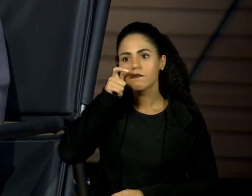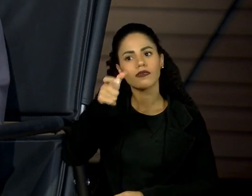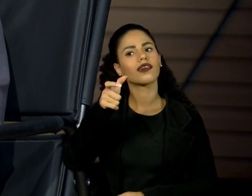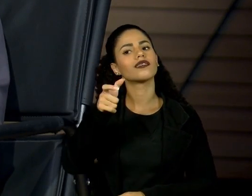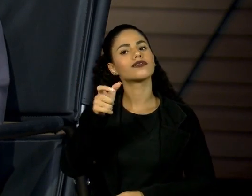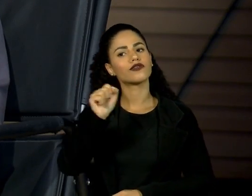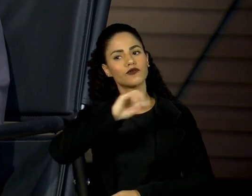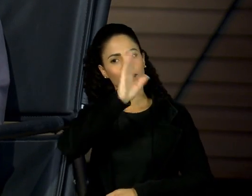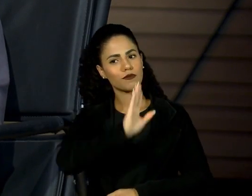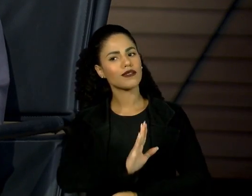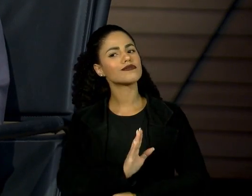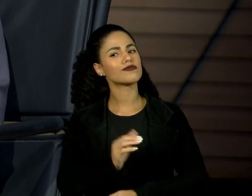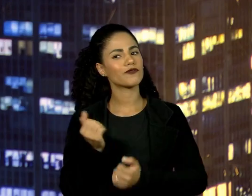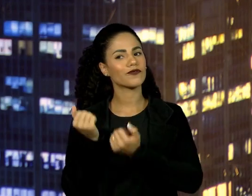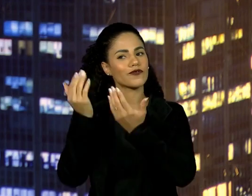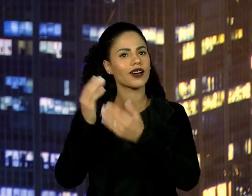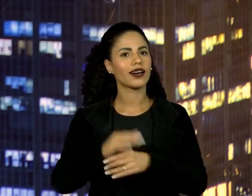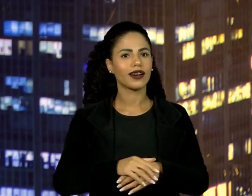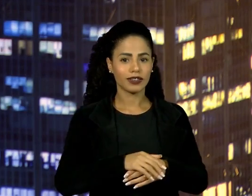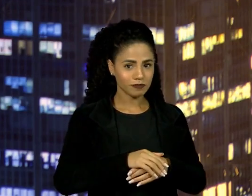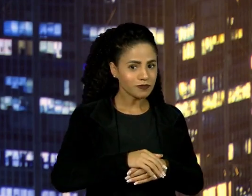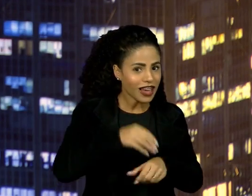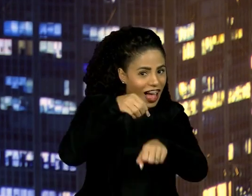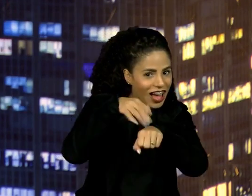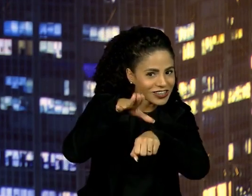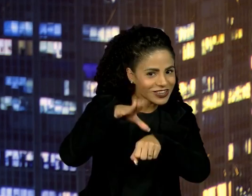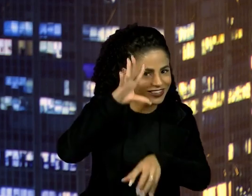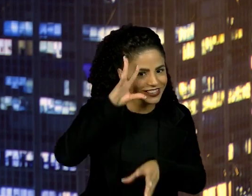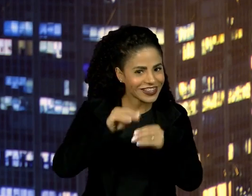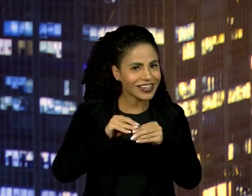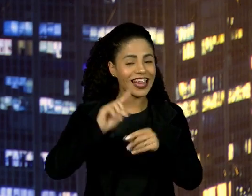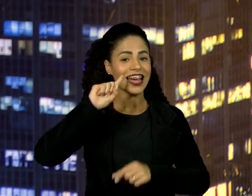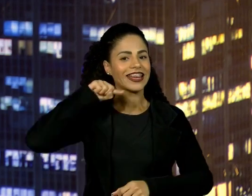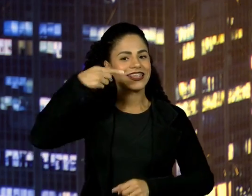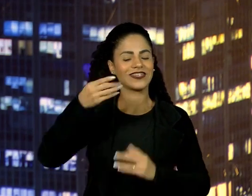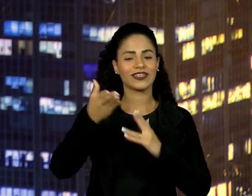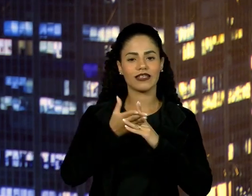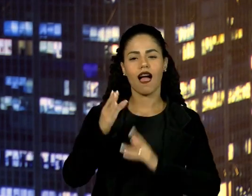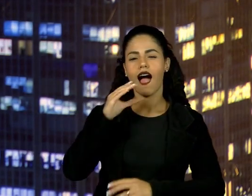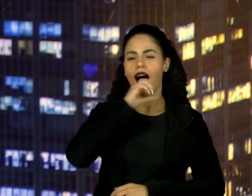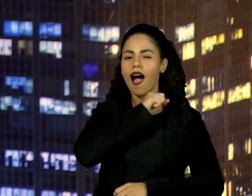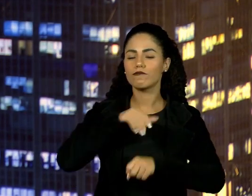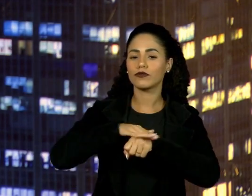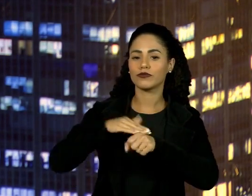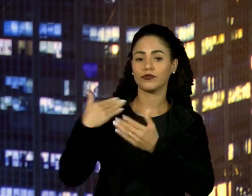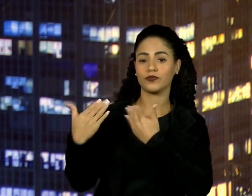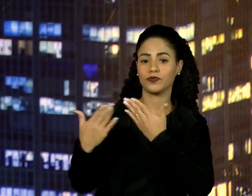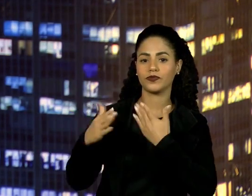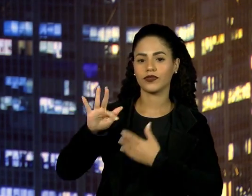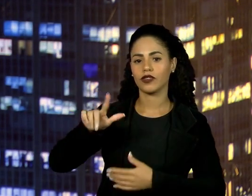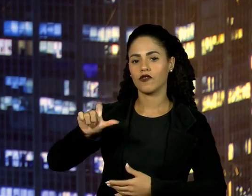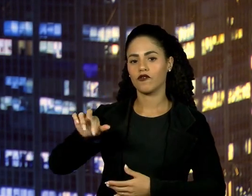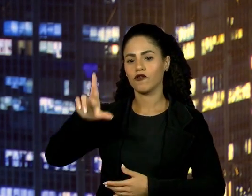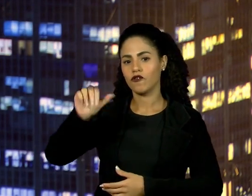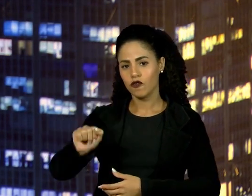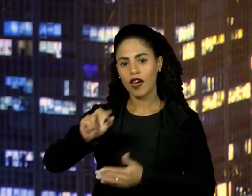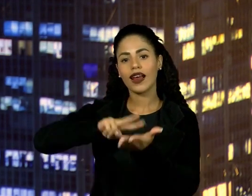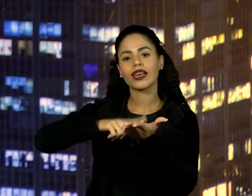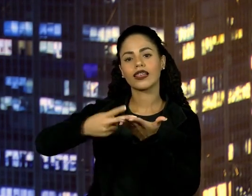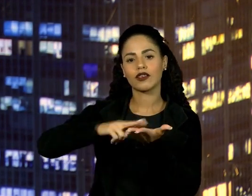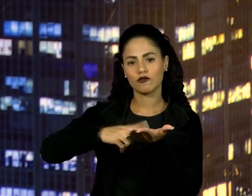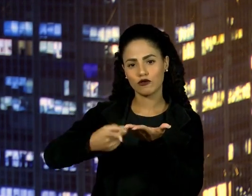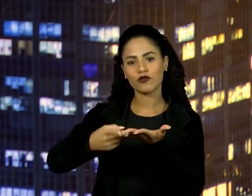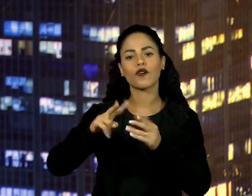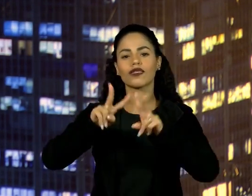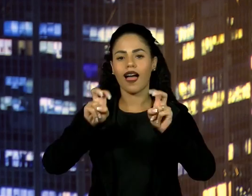a imagem do Brasil. Bom, vocês anotaram aí a dica, né? Depois do intervalo, uma conversa rápida com a Flora Thompson DeVoe, a tradutora